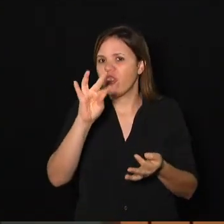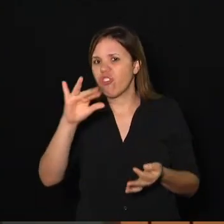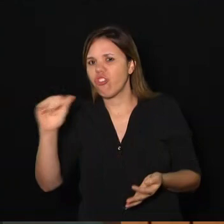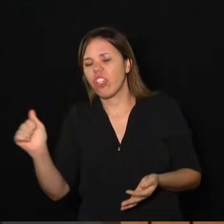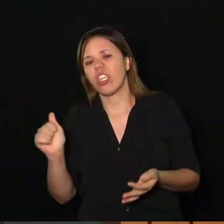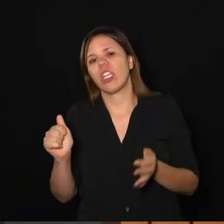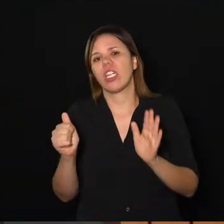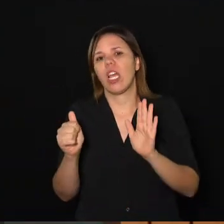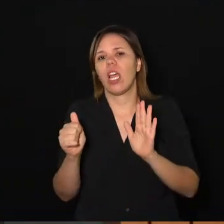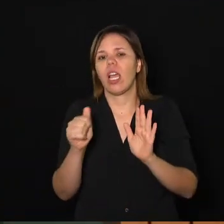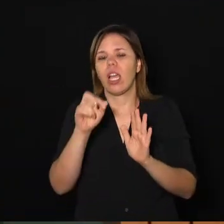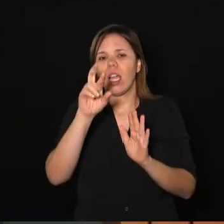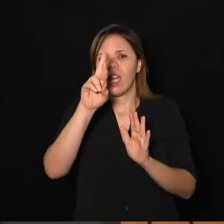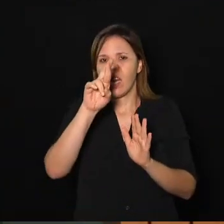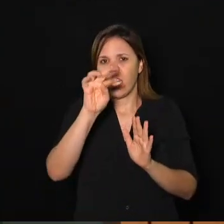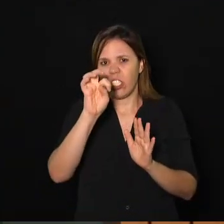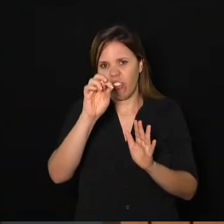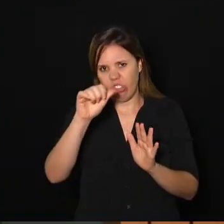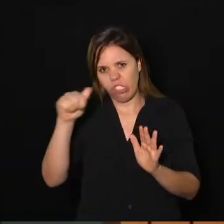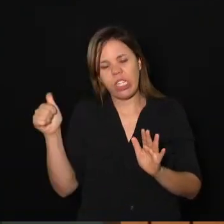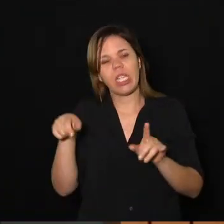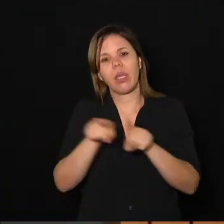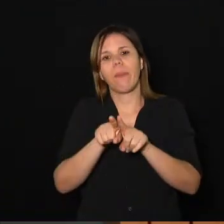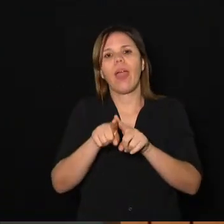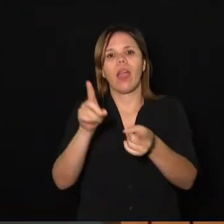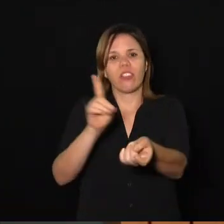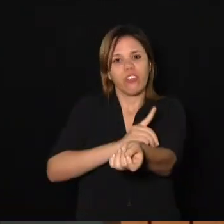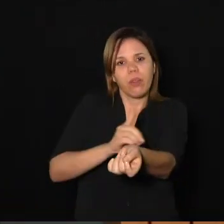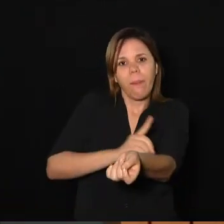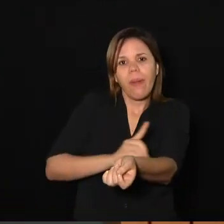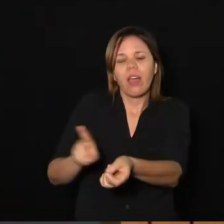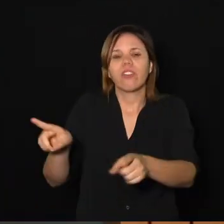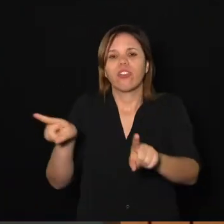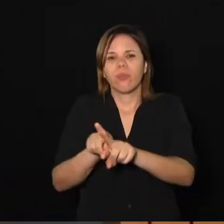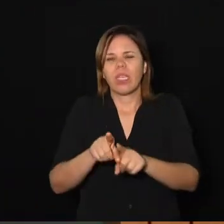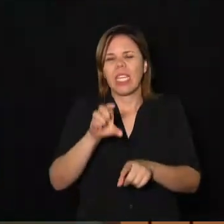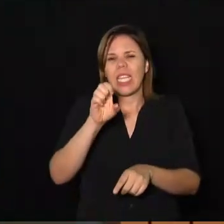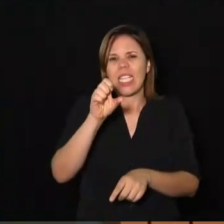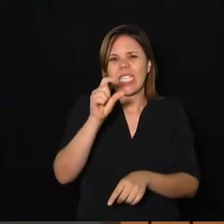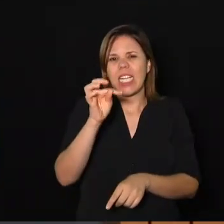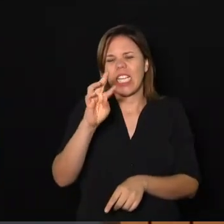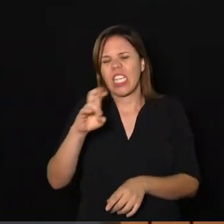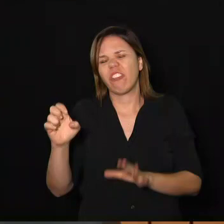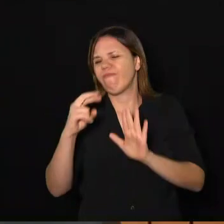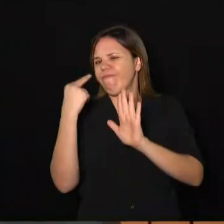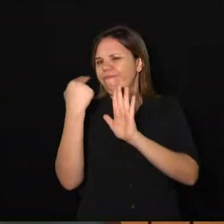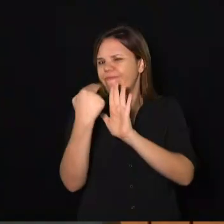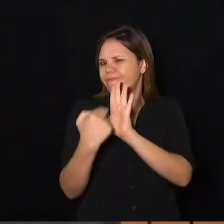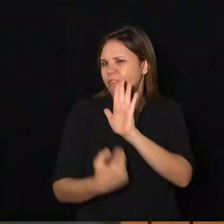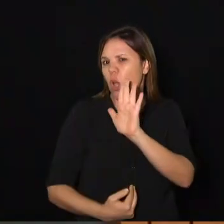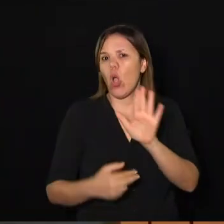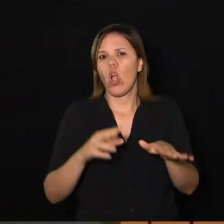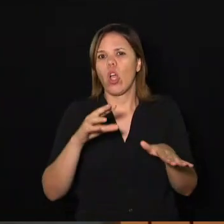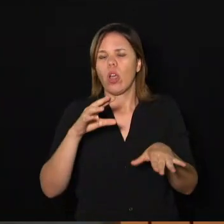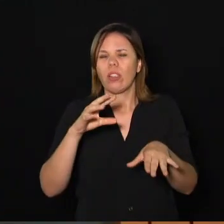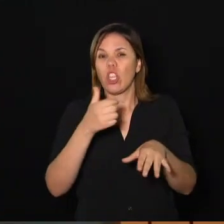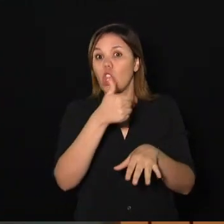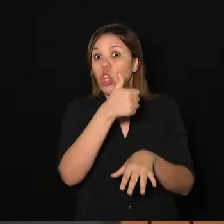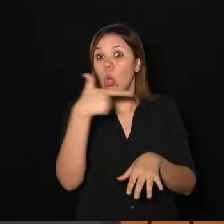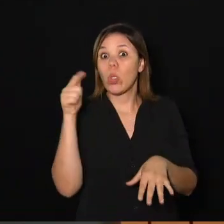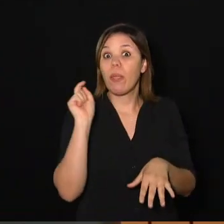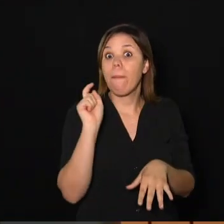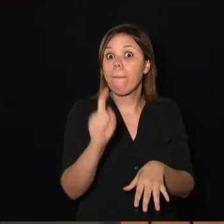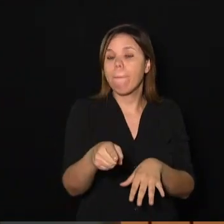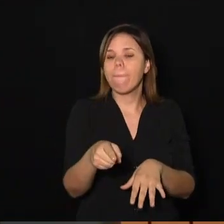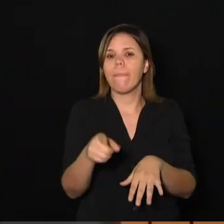retinopatia diabética neurites esclerites nós sabemos que tem mais de duas mil doenças e eu acho que o